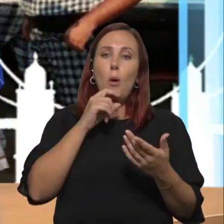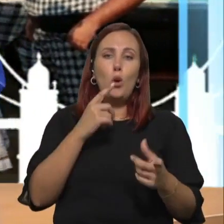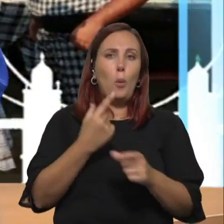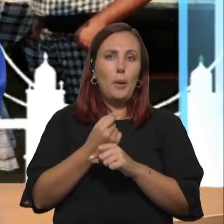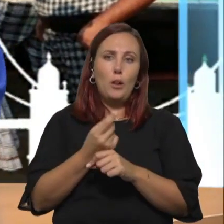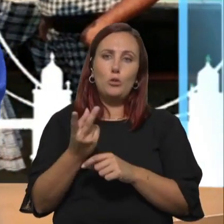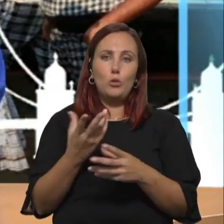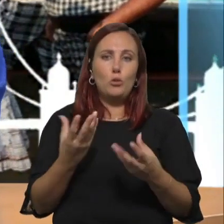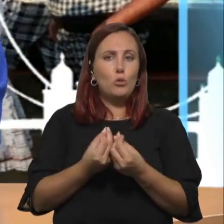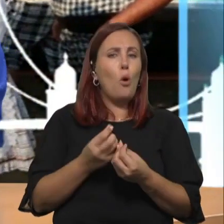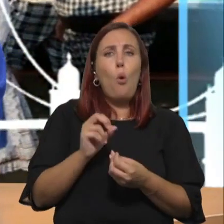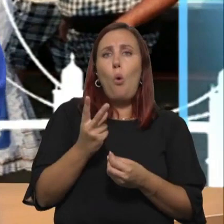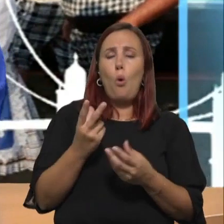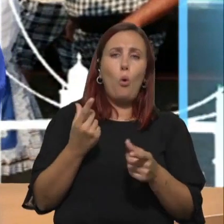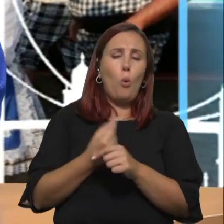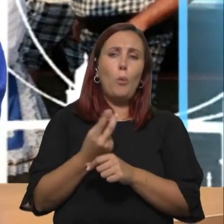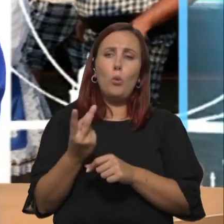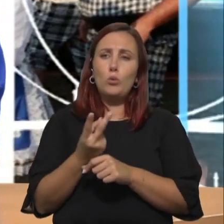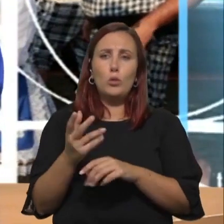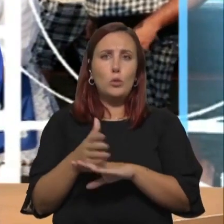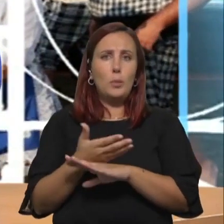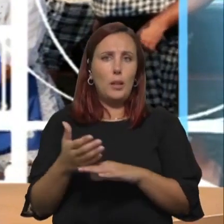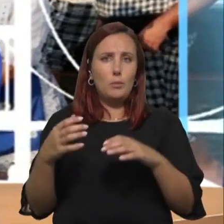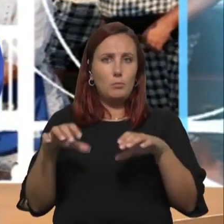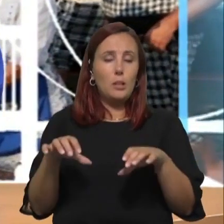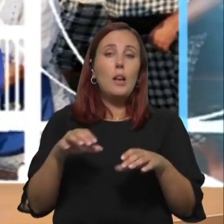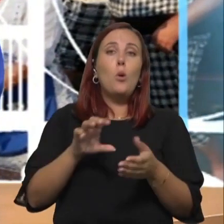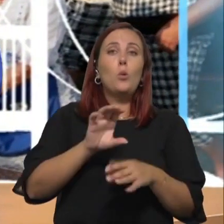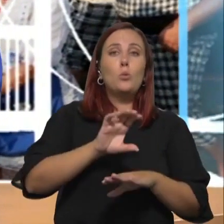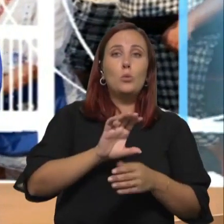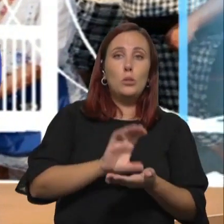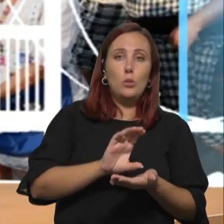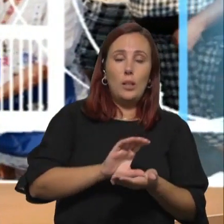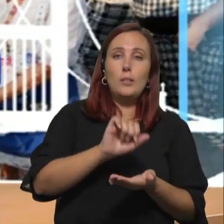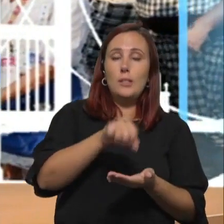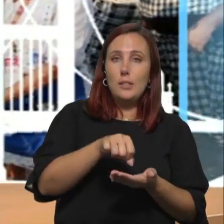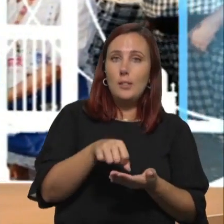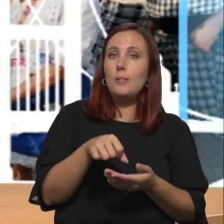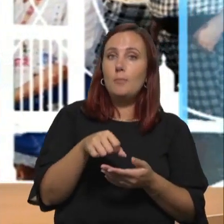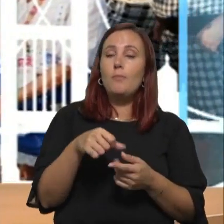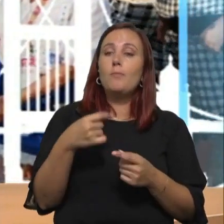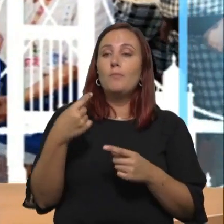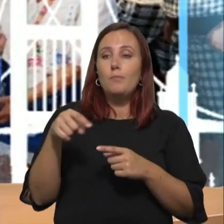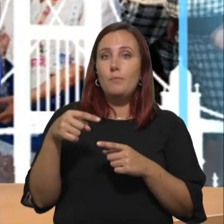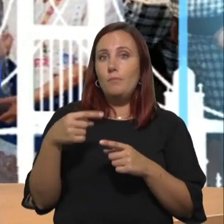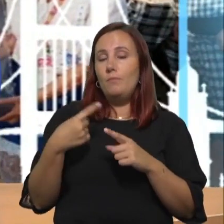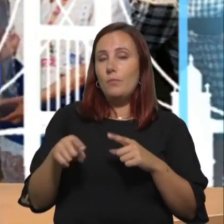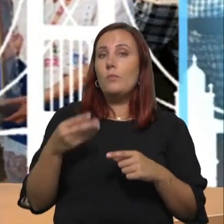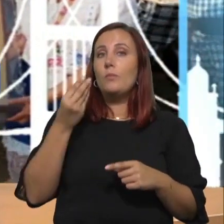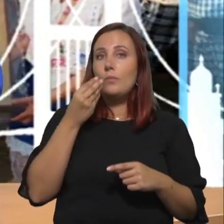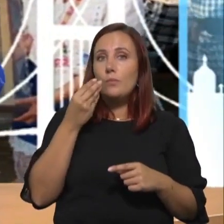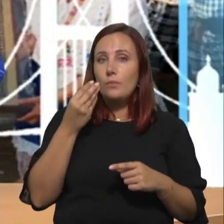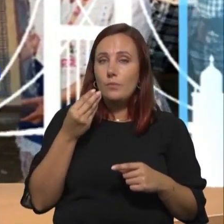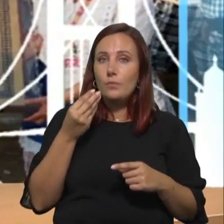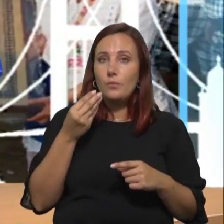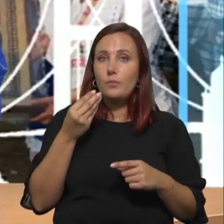como as duas em separado. E, portanto, o dicionário, sim, a única diferença que faz face ao que já existe é o facto